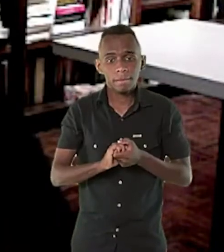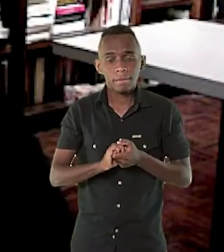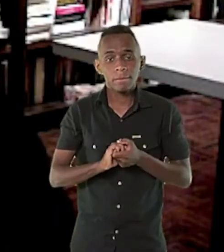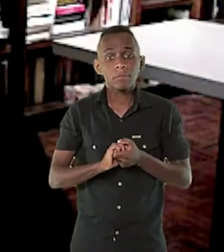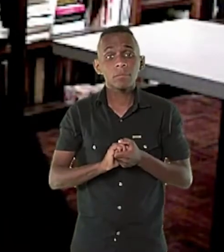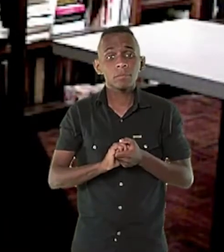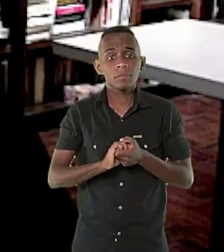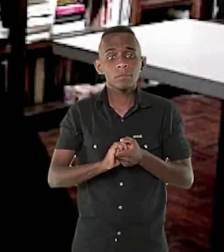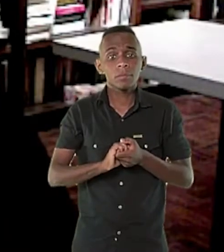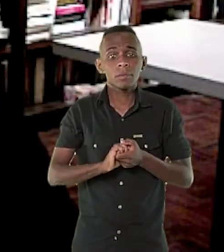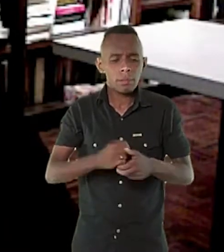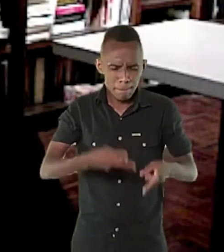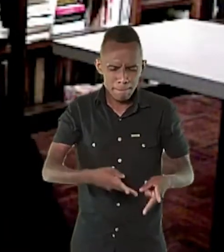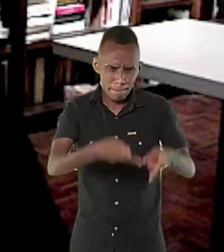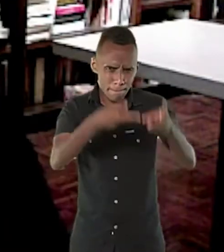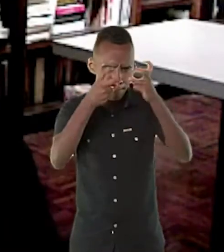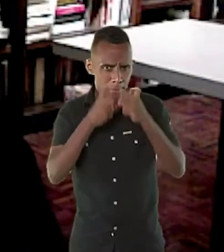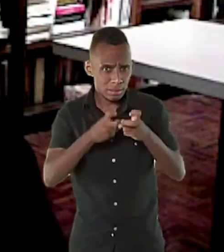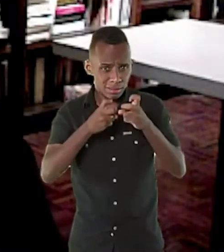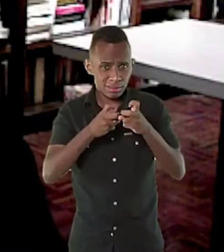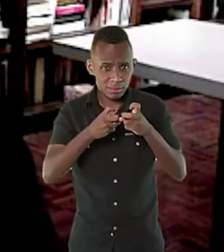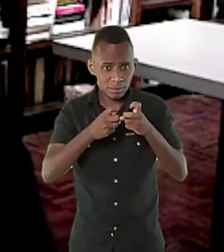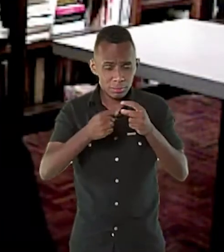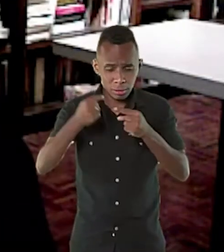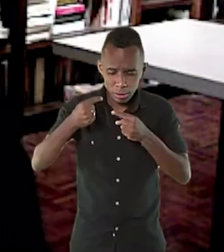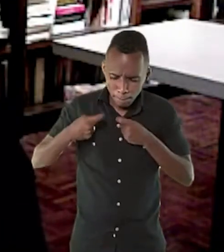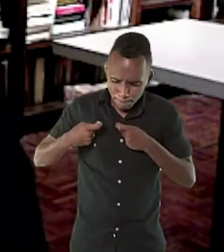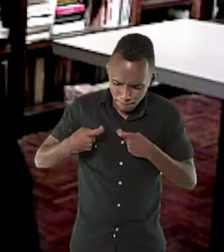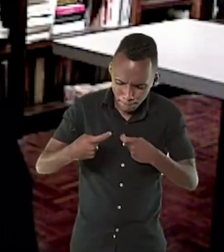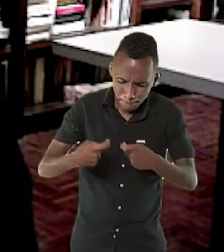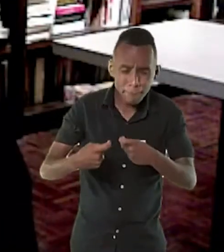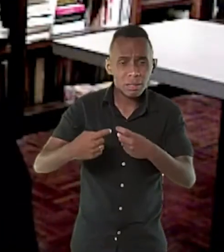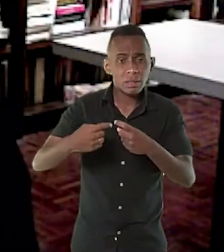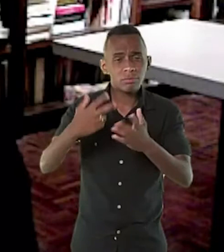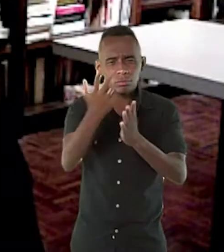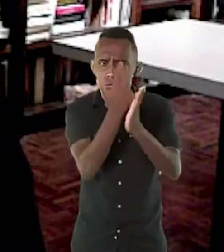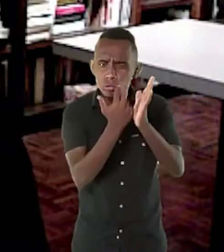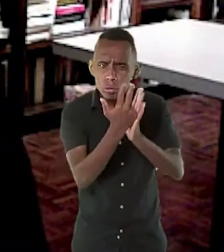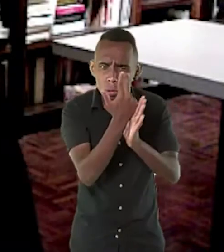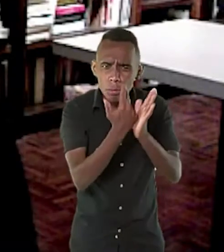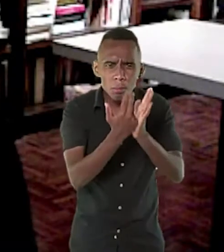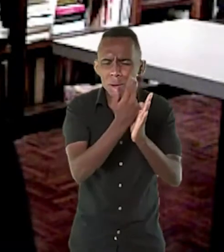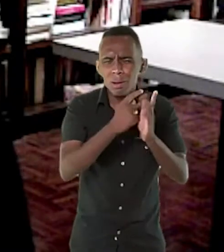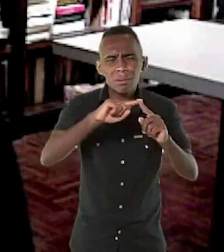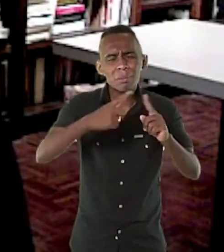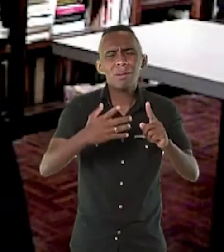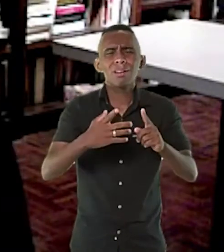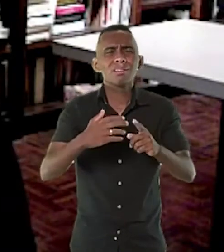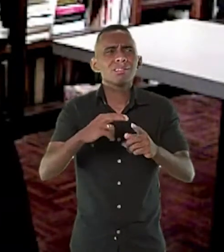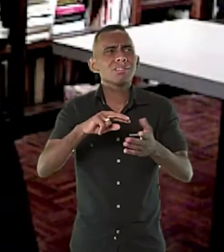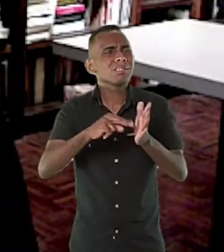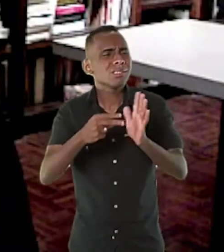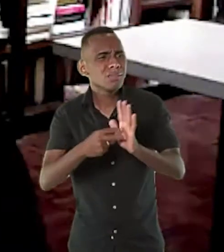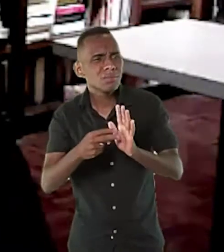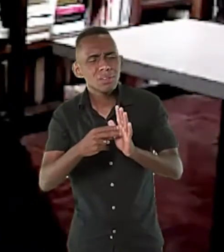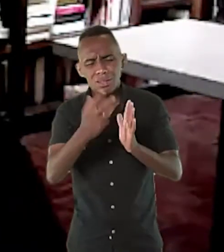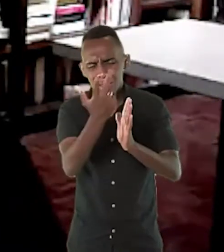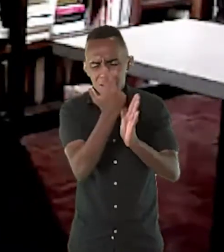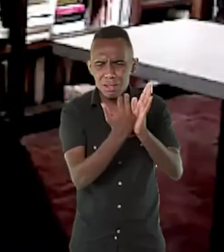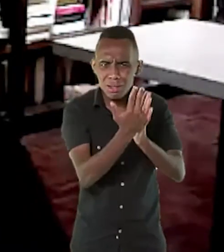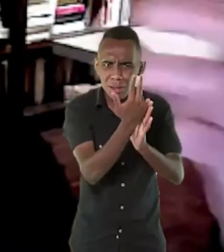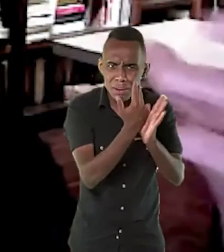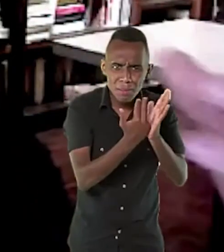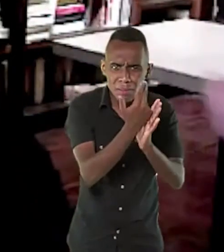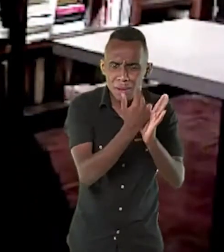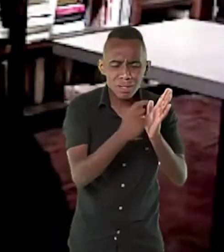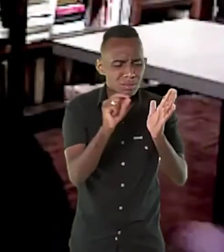se nota uma guerra de imagens, não no sentido de uma imagem